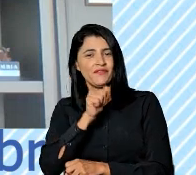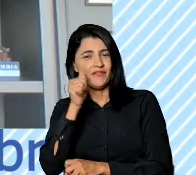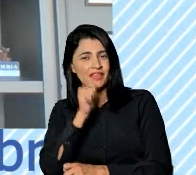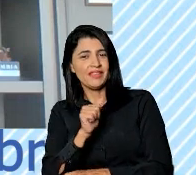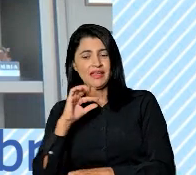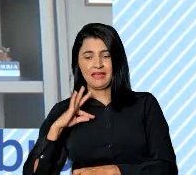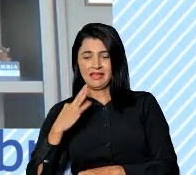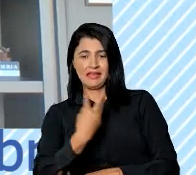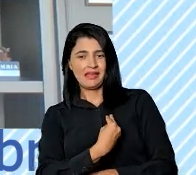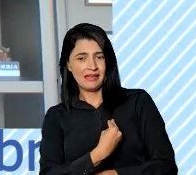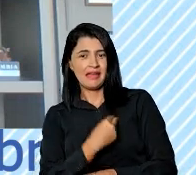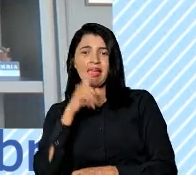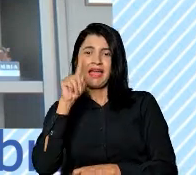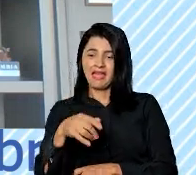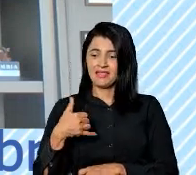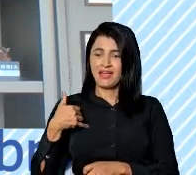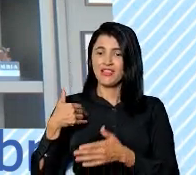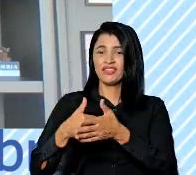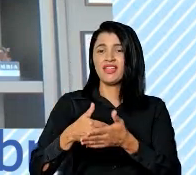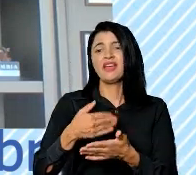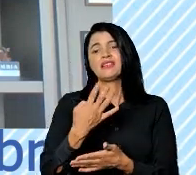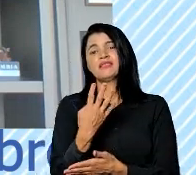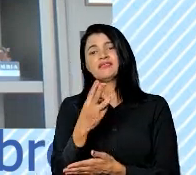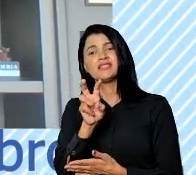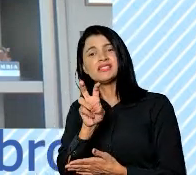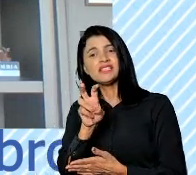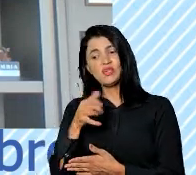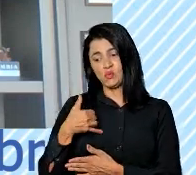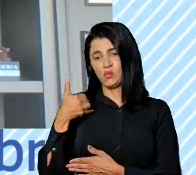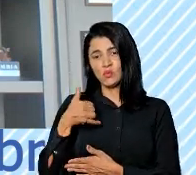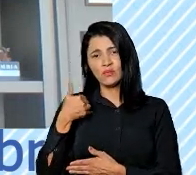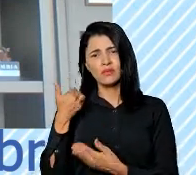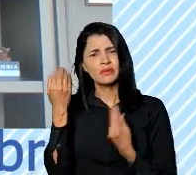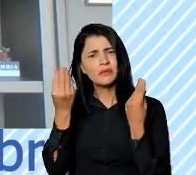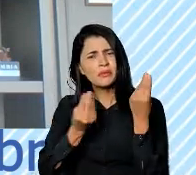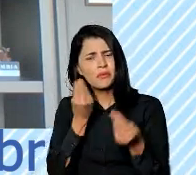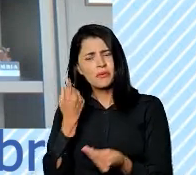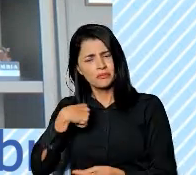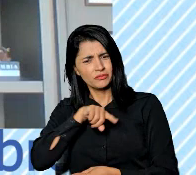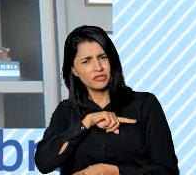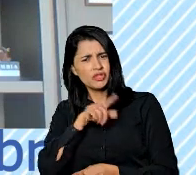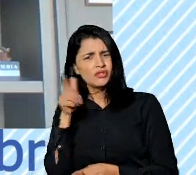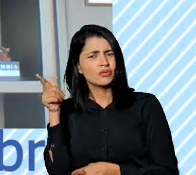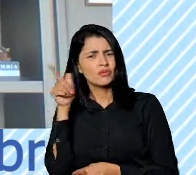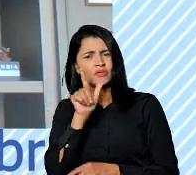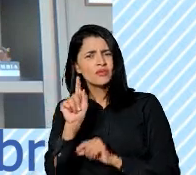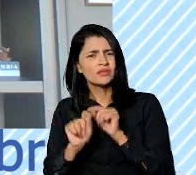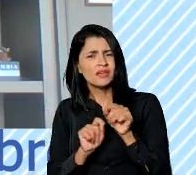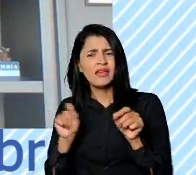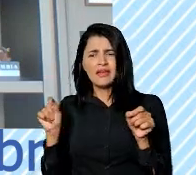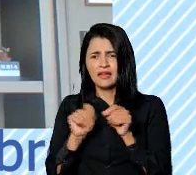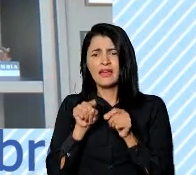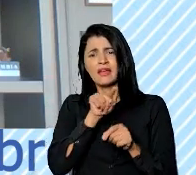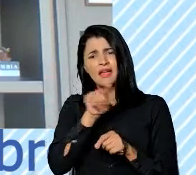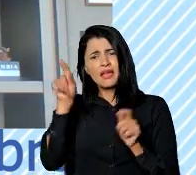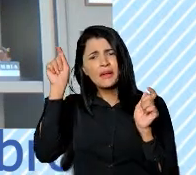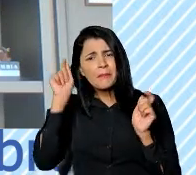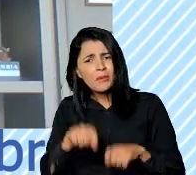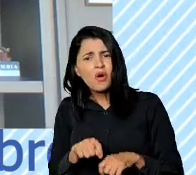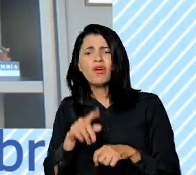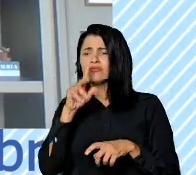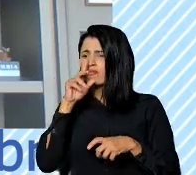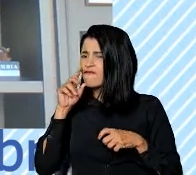é de apenas 35 anos de idade. Então, como nós vamos conseguir fazer com que elas possam chegar